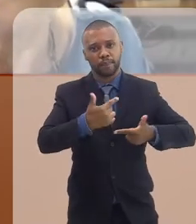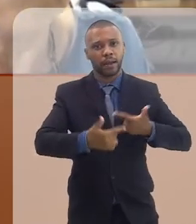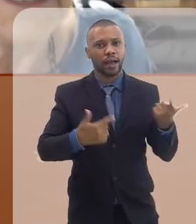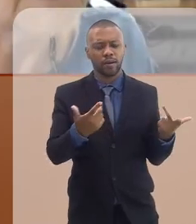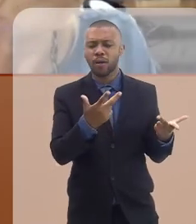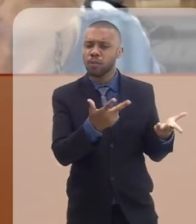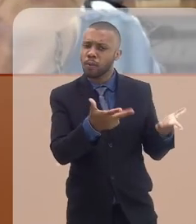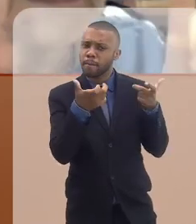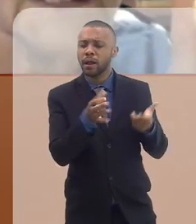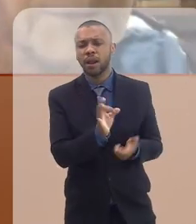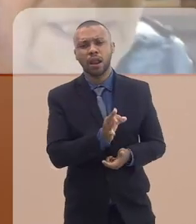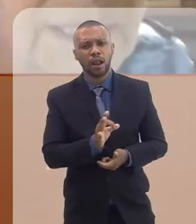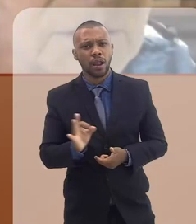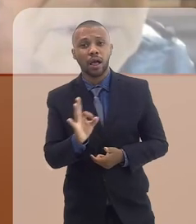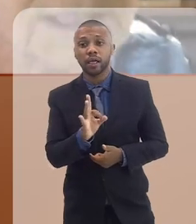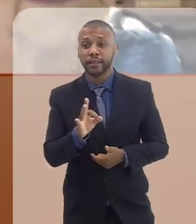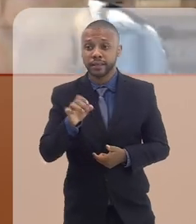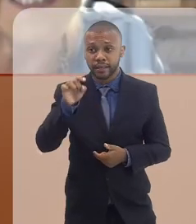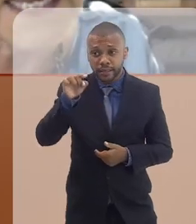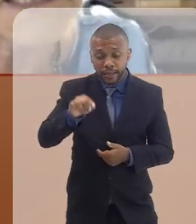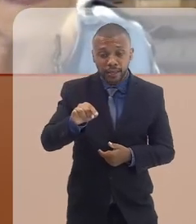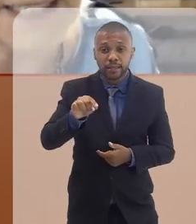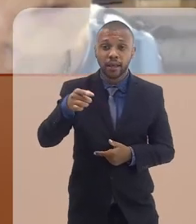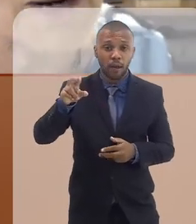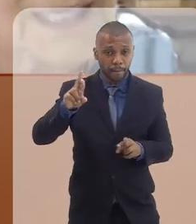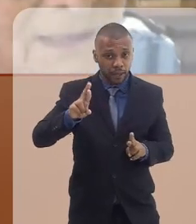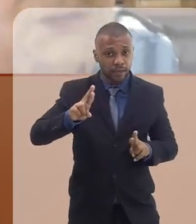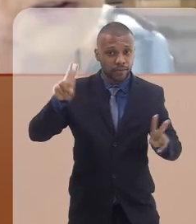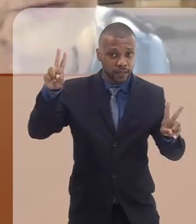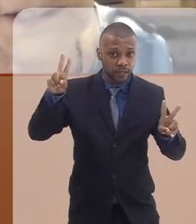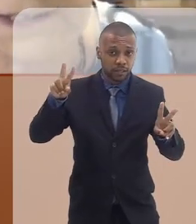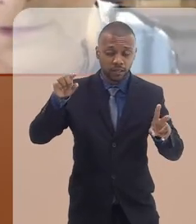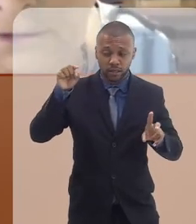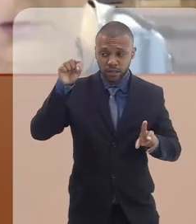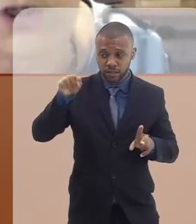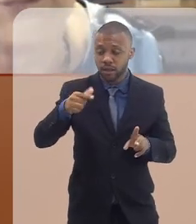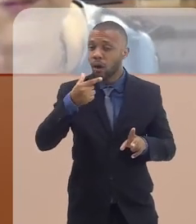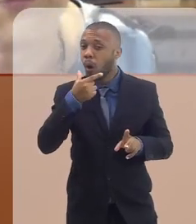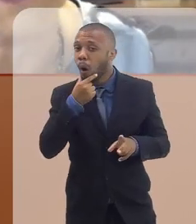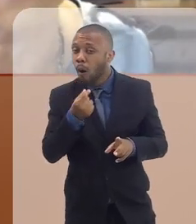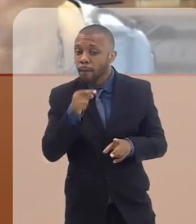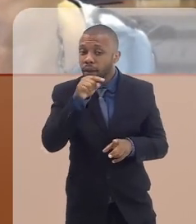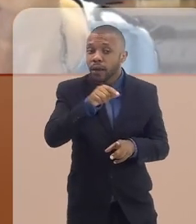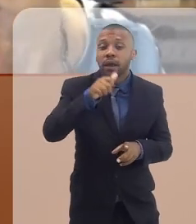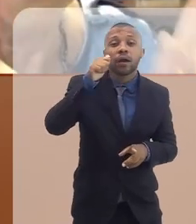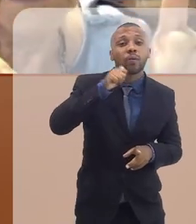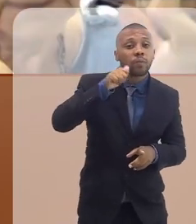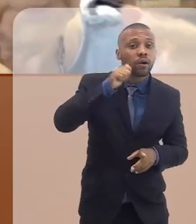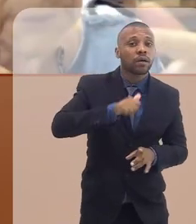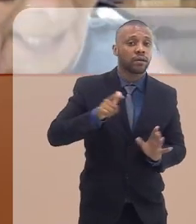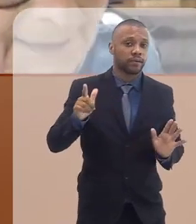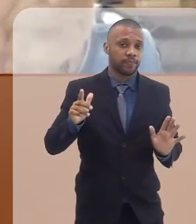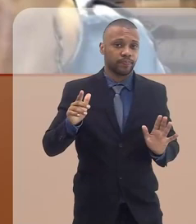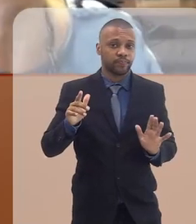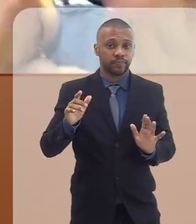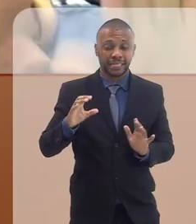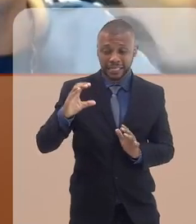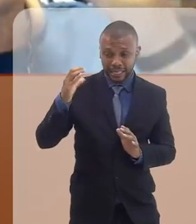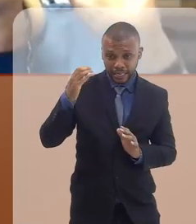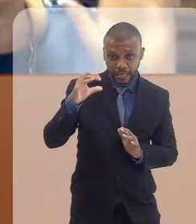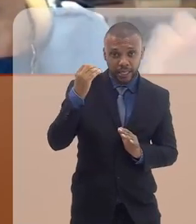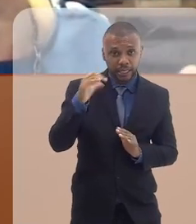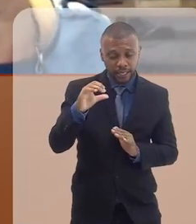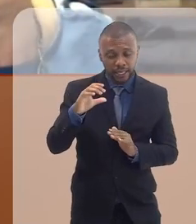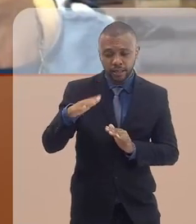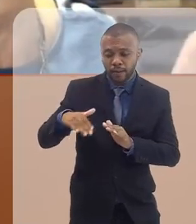né? Não perceberam que essa é uma grande diferença entre homem e mulher. Por